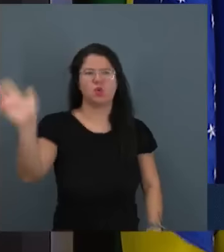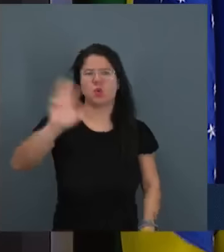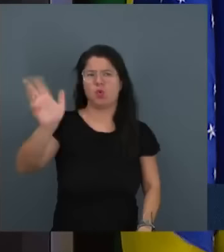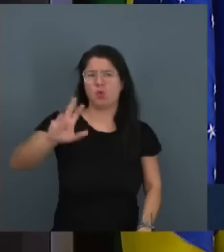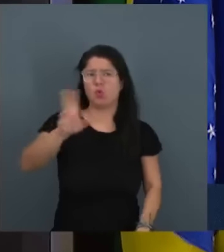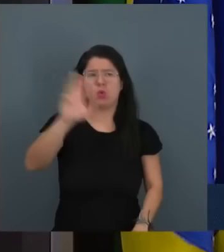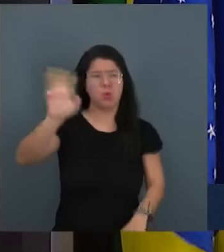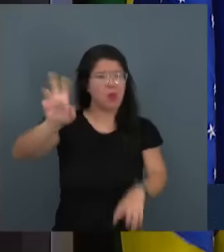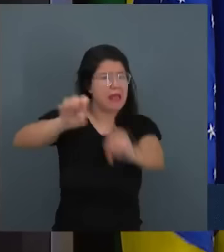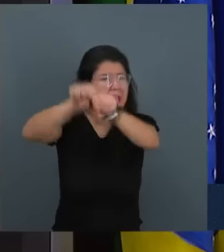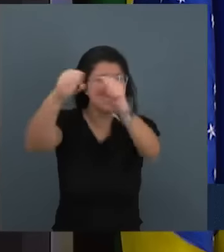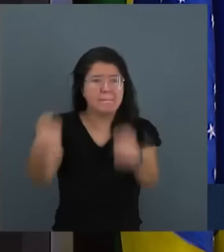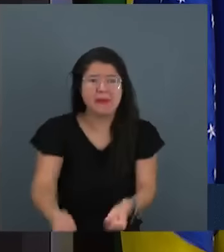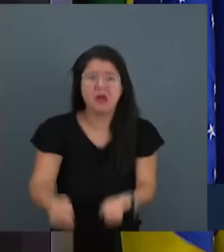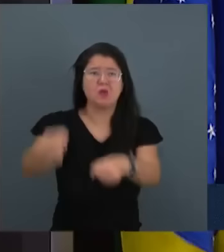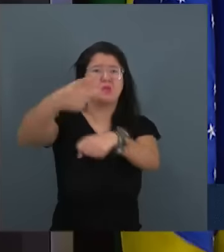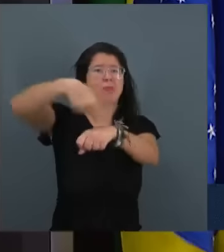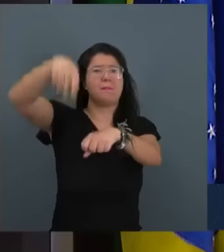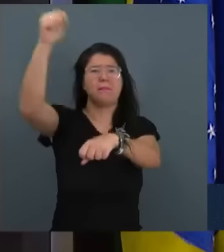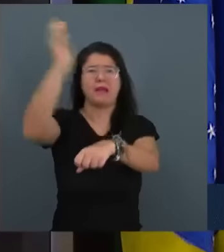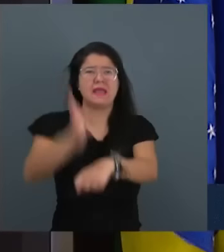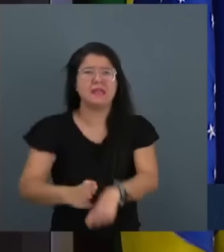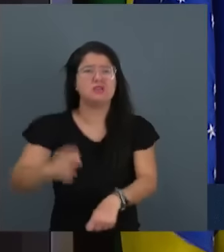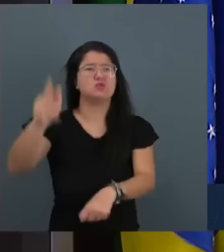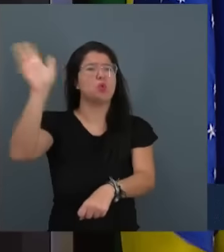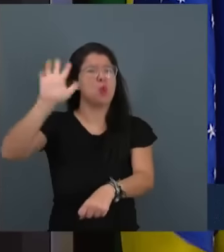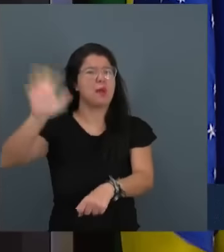nosso país, perseguindo